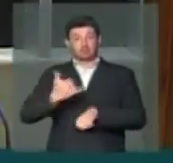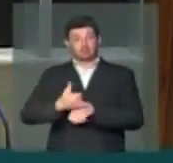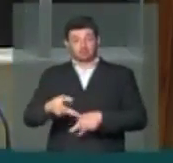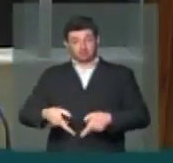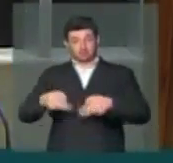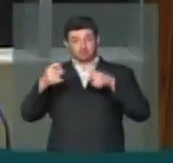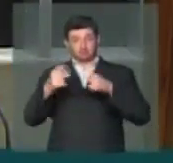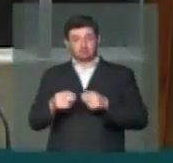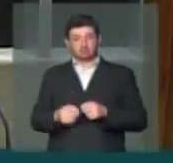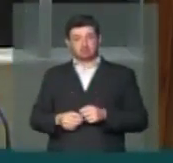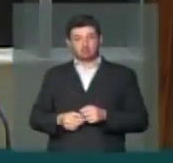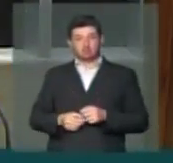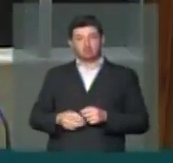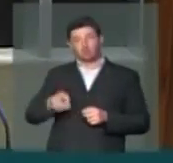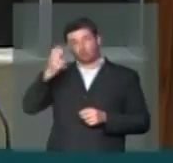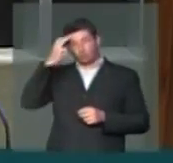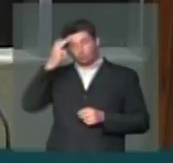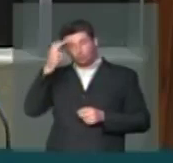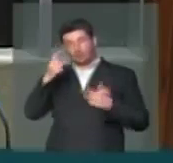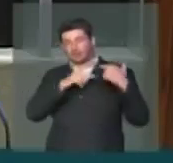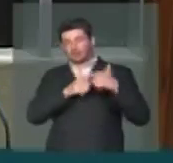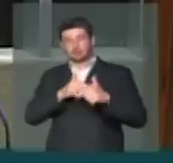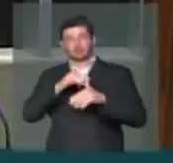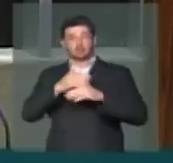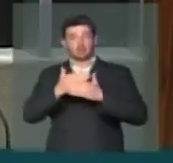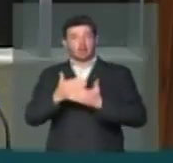também, destruição de culturas tradicionais,